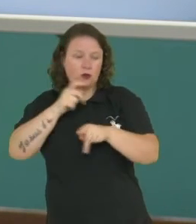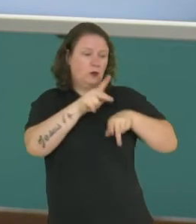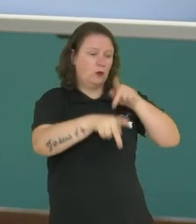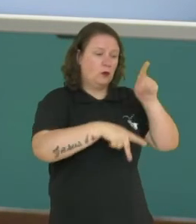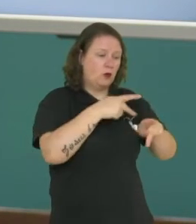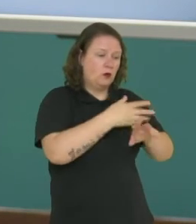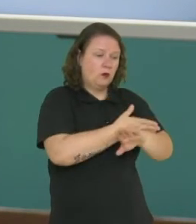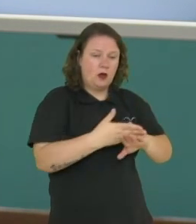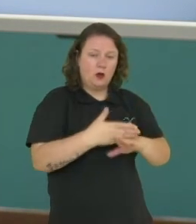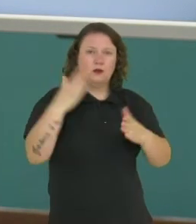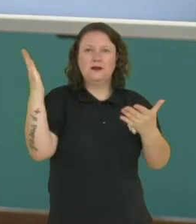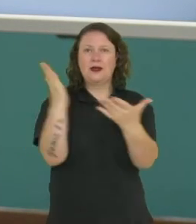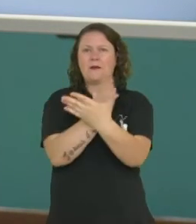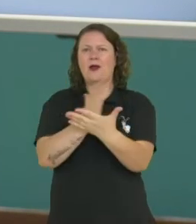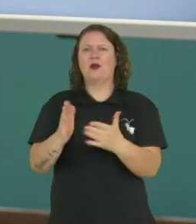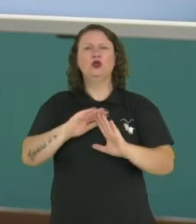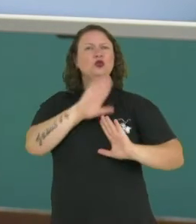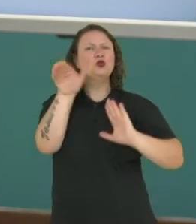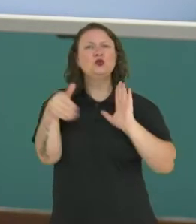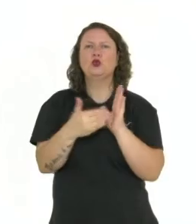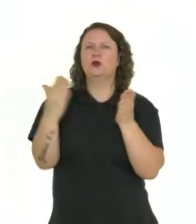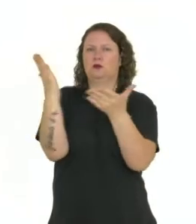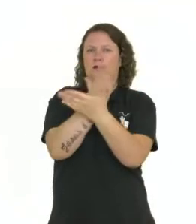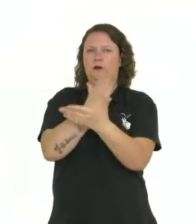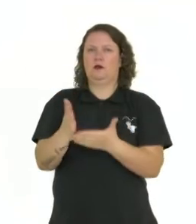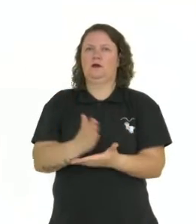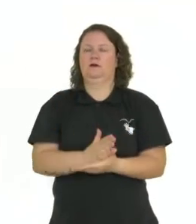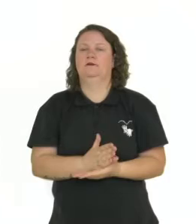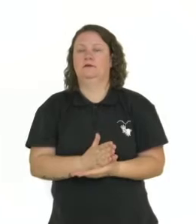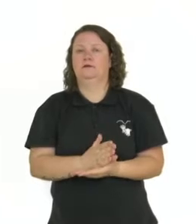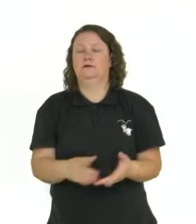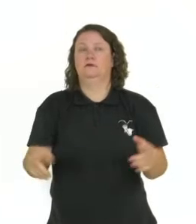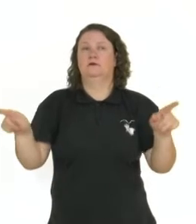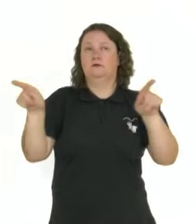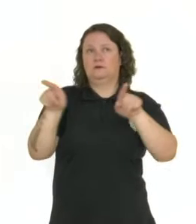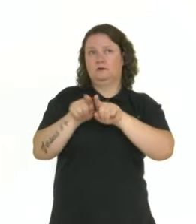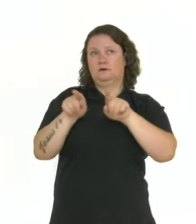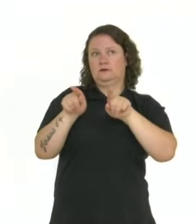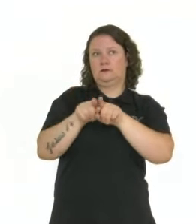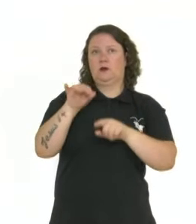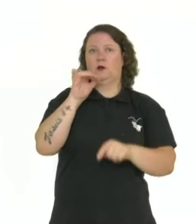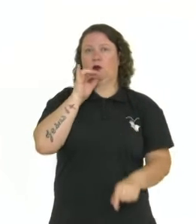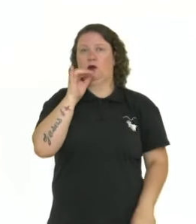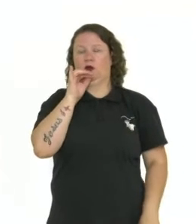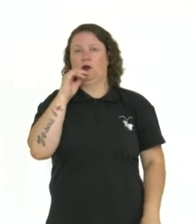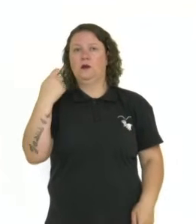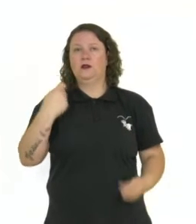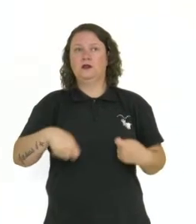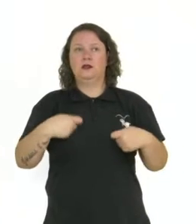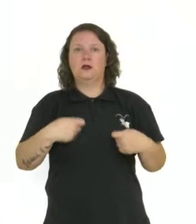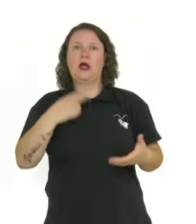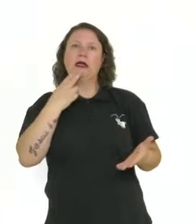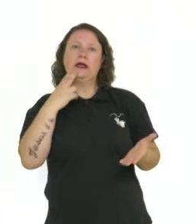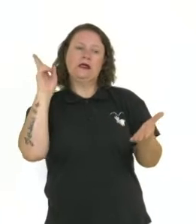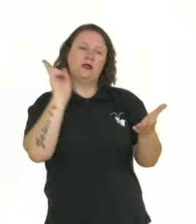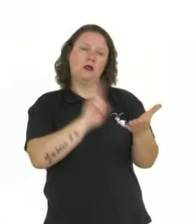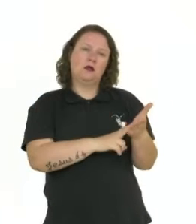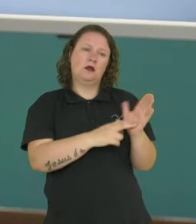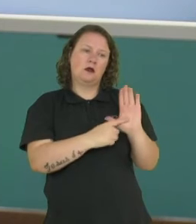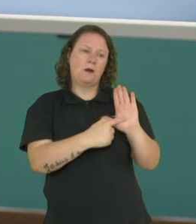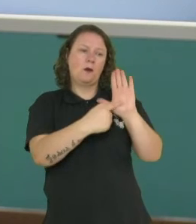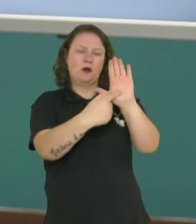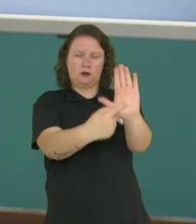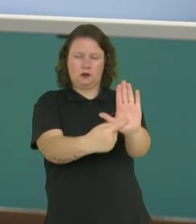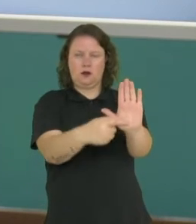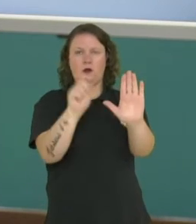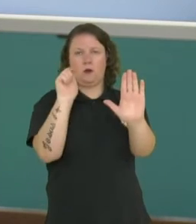sente discriminado. Necessidade de possuir um passe, né? Então o negro tinha que andar com tipo uma carta para mostrar então